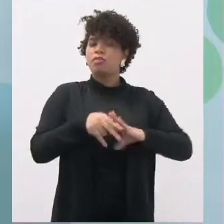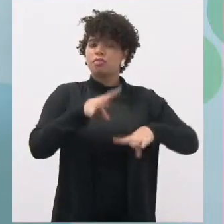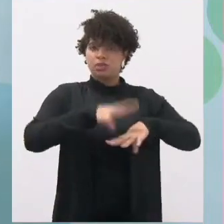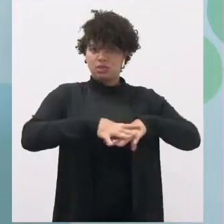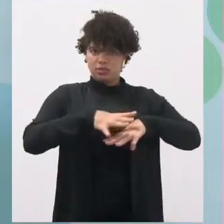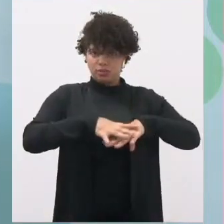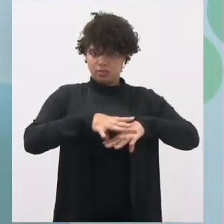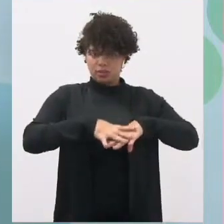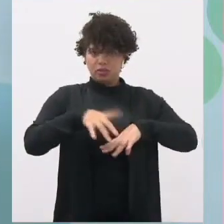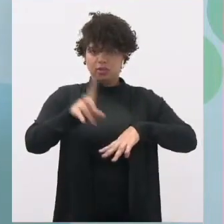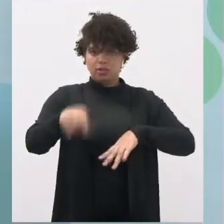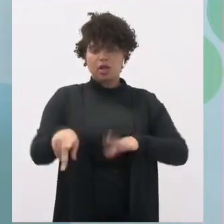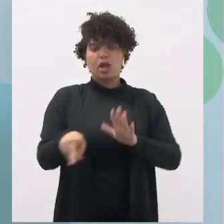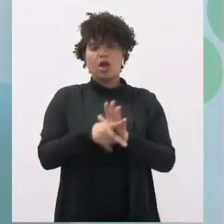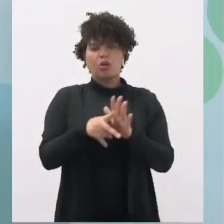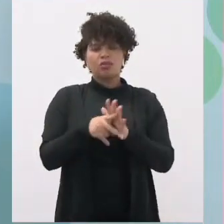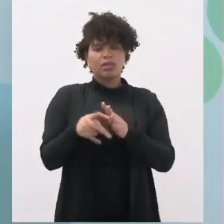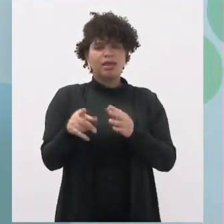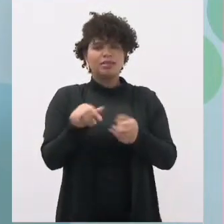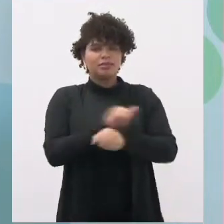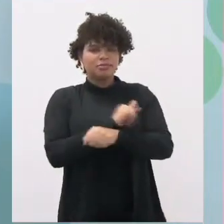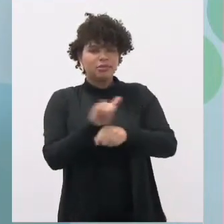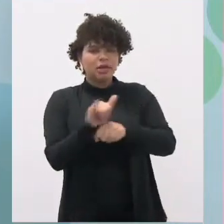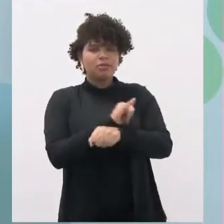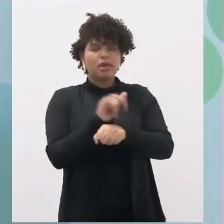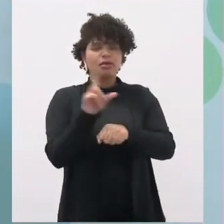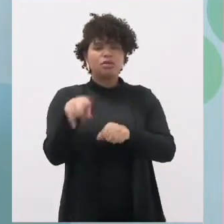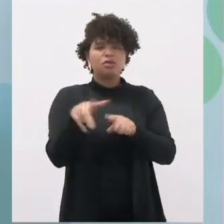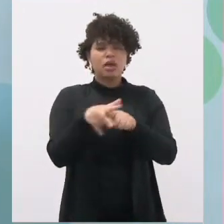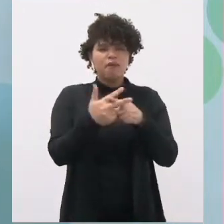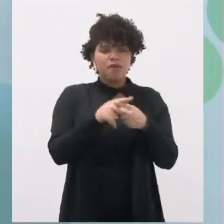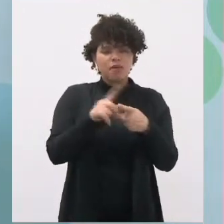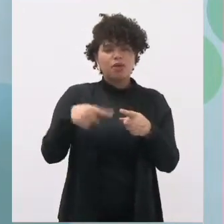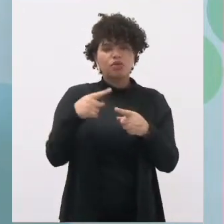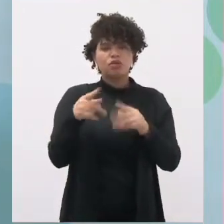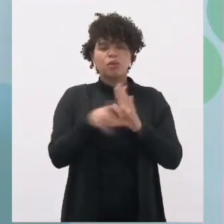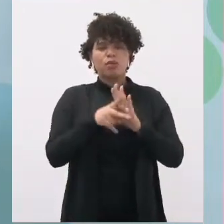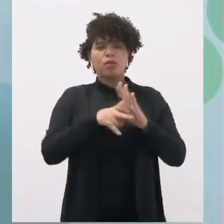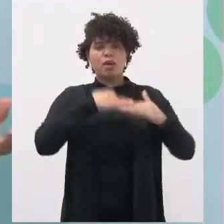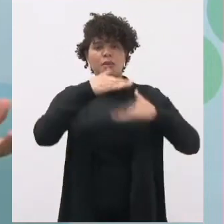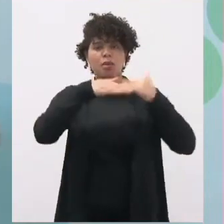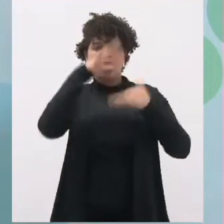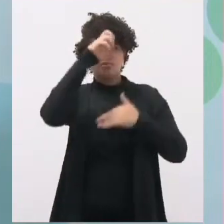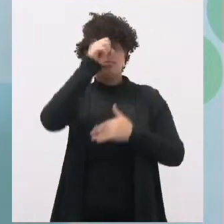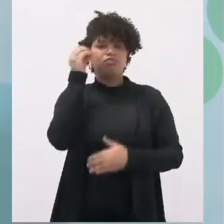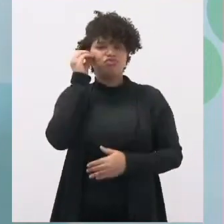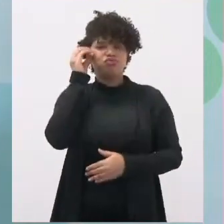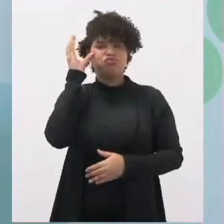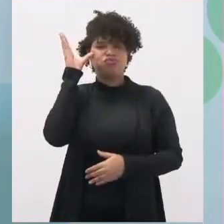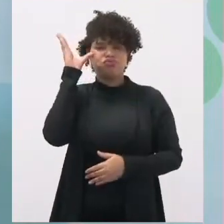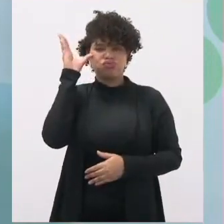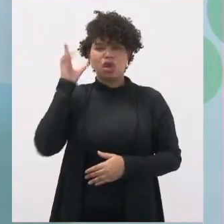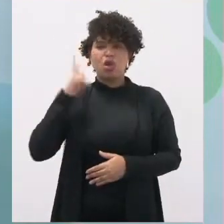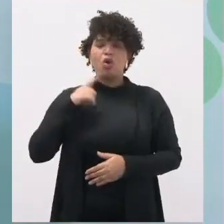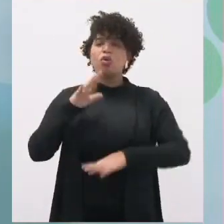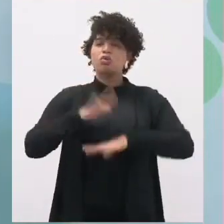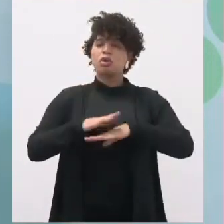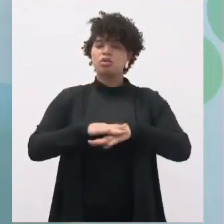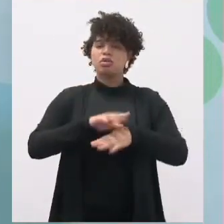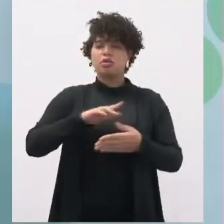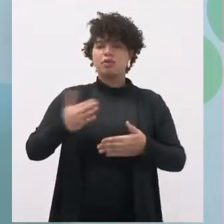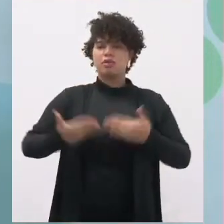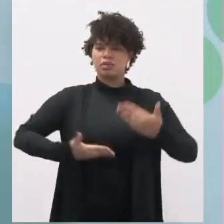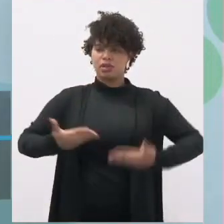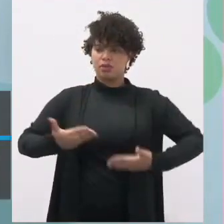Alguns mecanismos, ferramentas que eu utilizava no meu processo de aprendizagem, em serviço e também